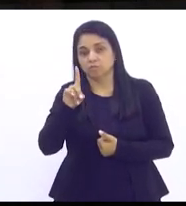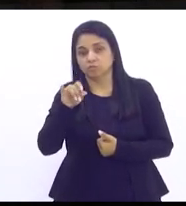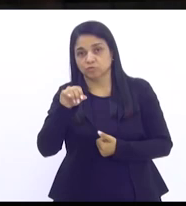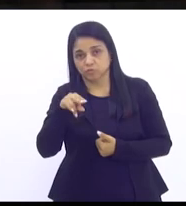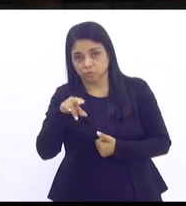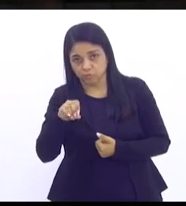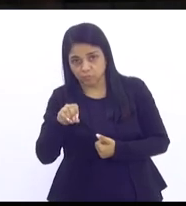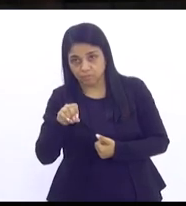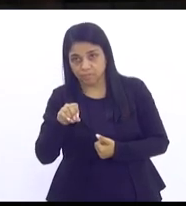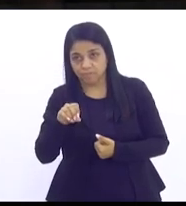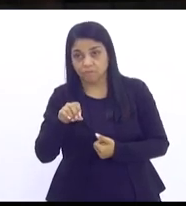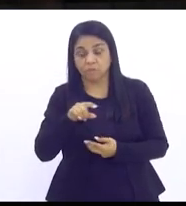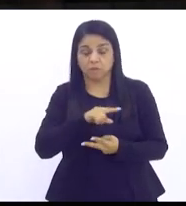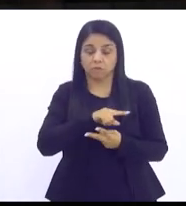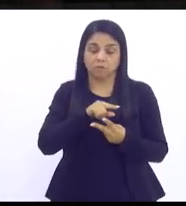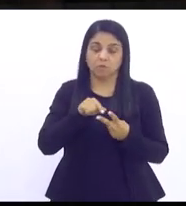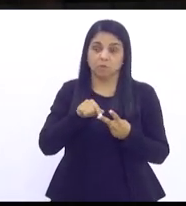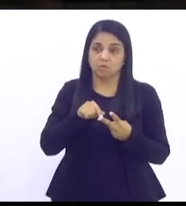Ou é